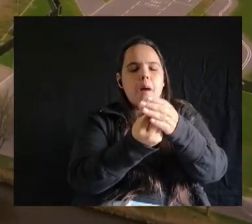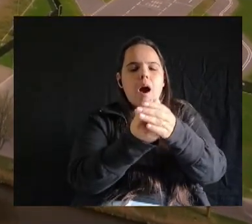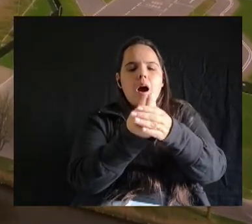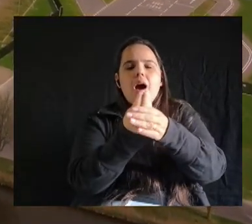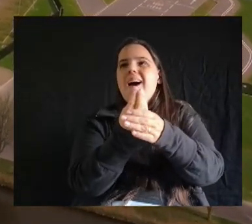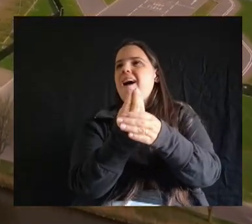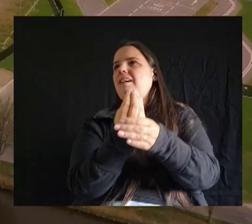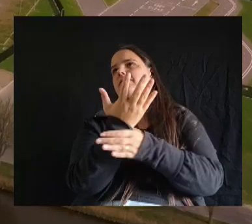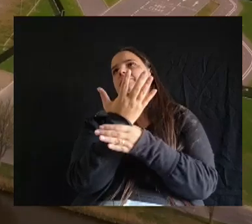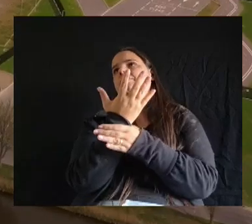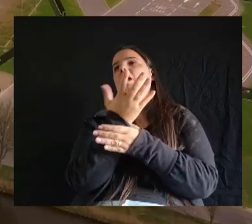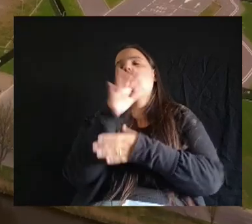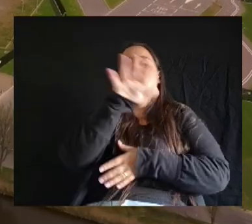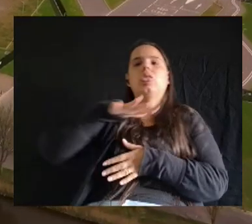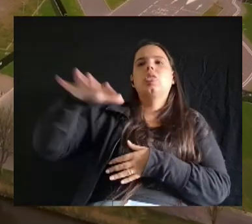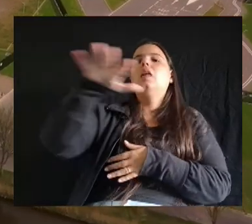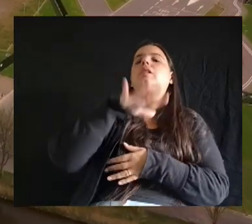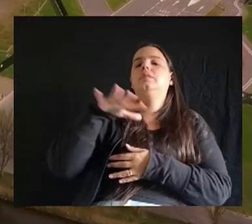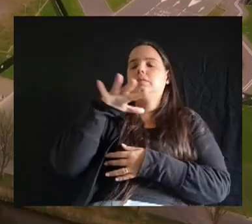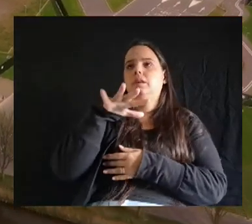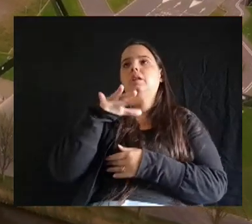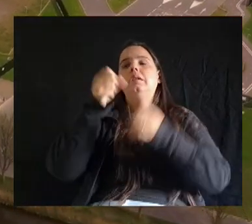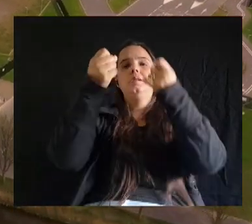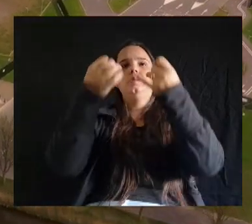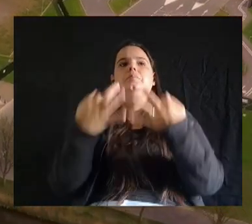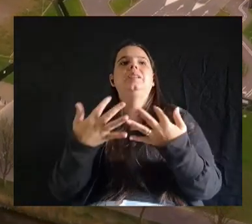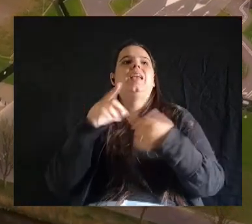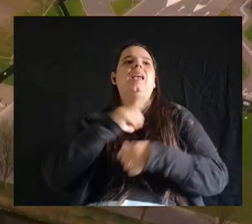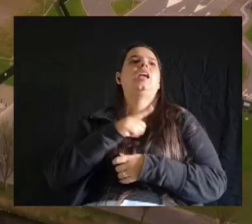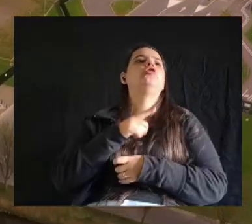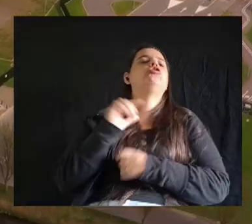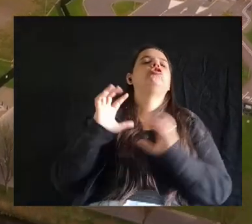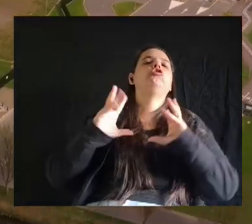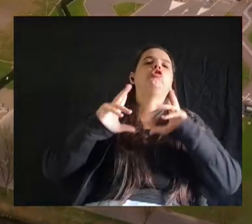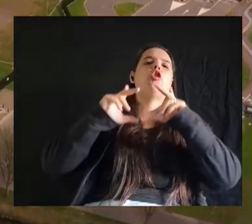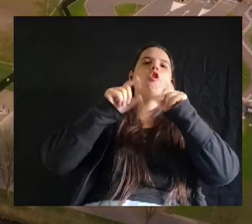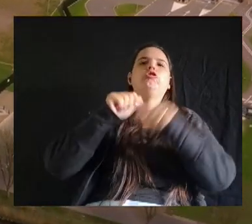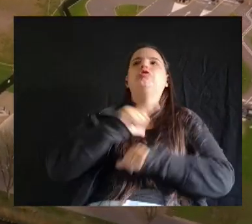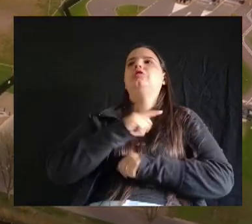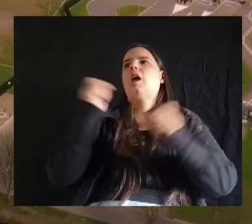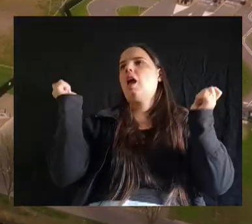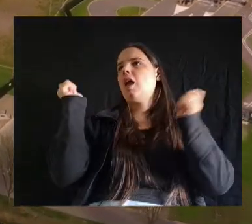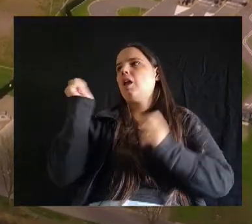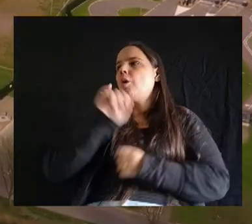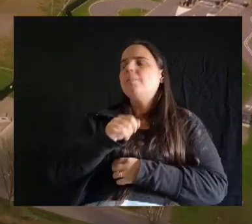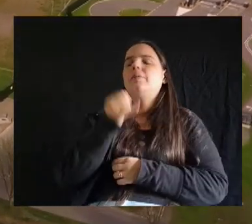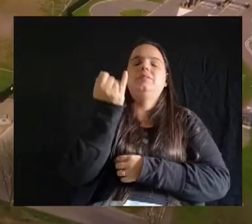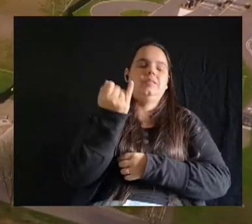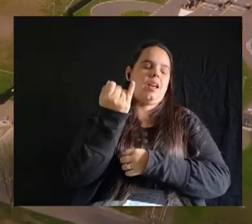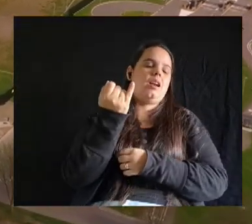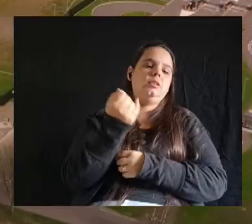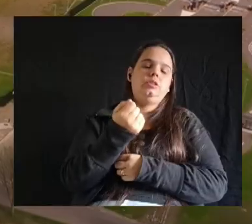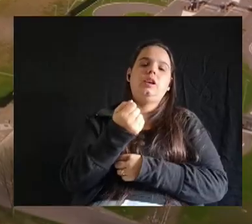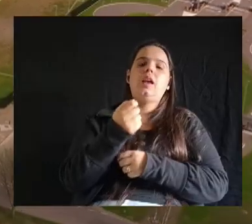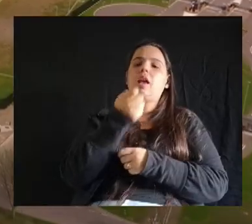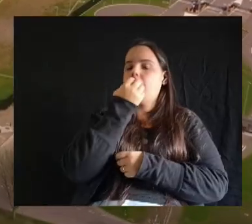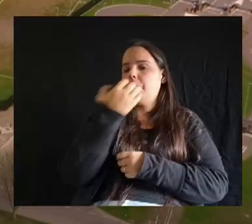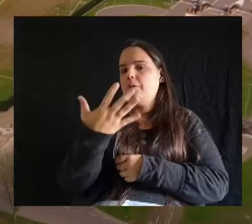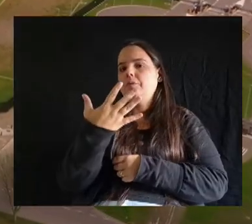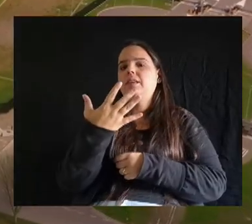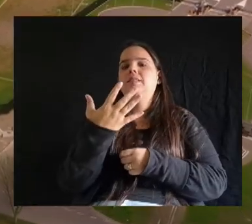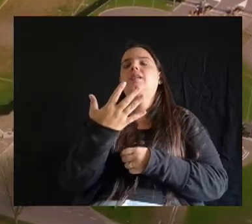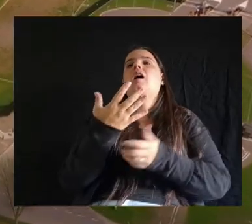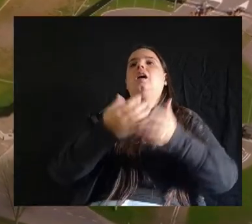região. Mas eu diria que tem espaço para todos, né, e é muito provável que essa indústria cresça também aqui, né,